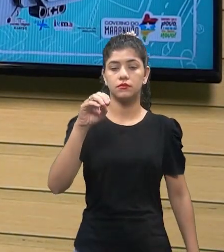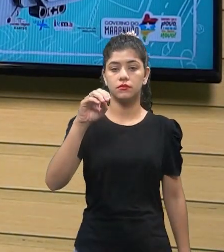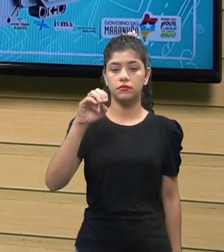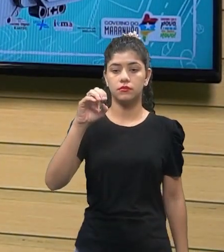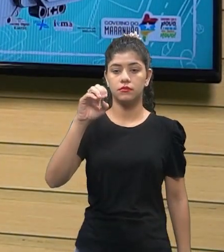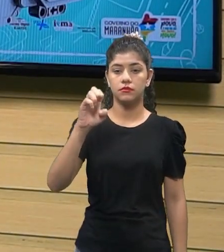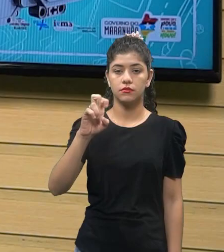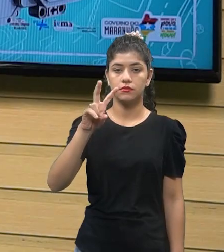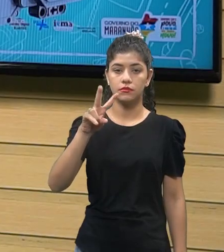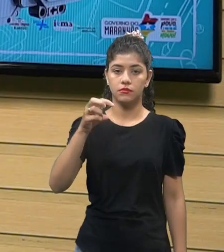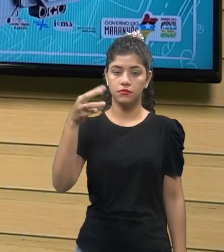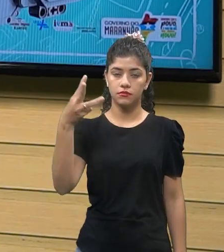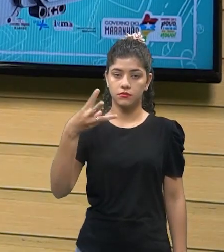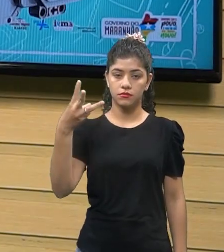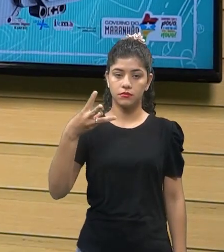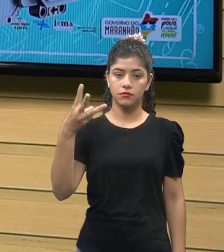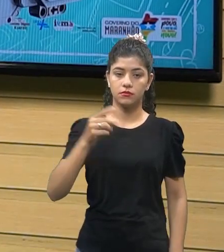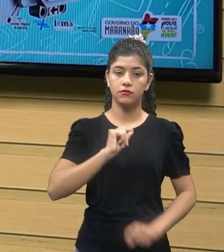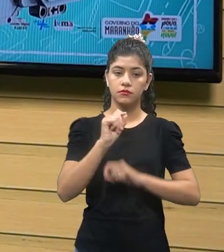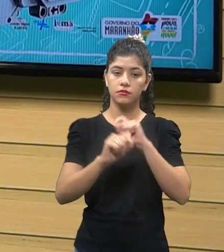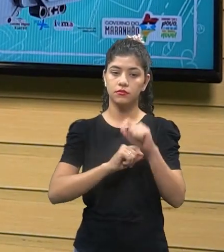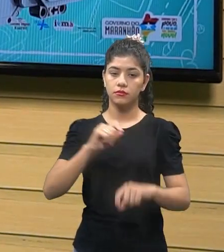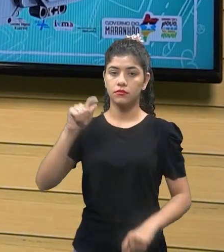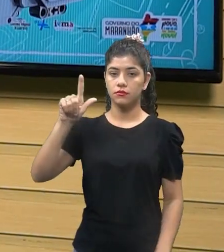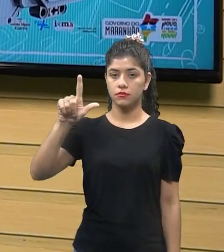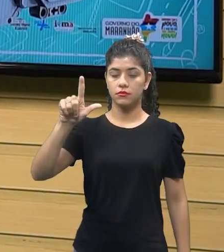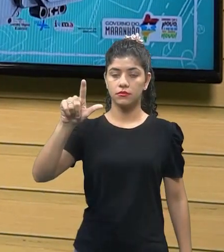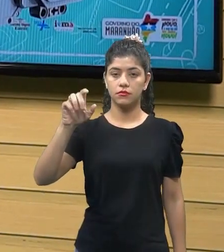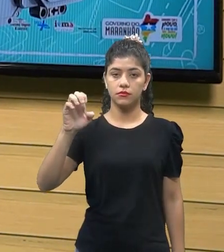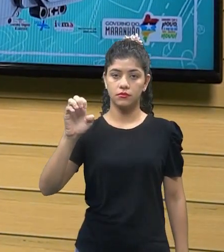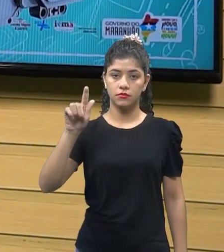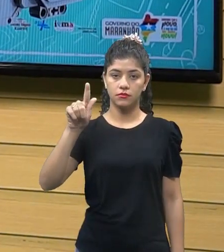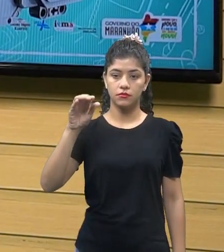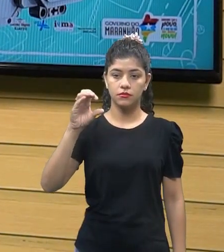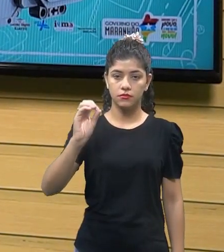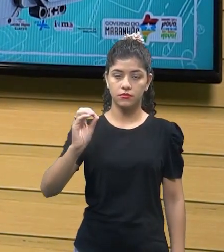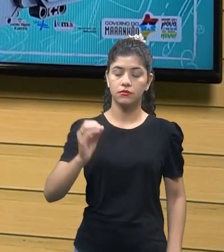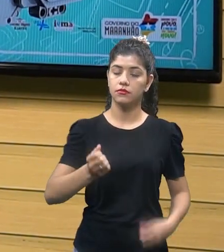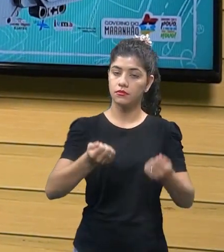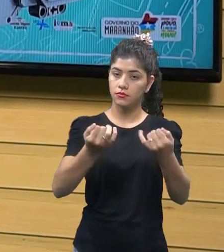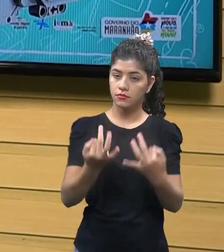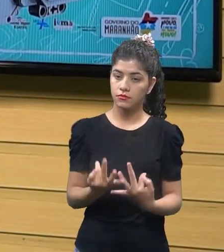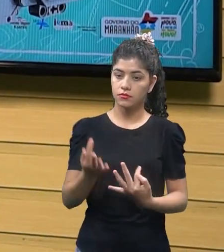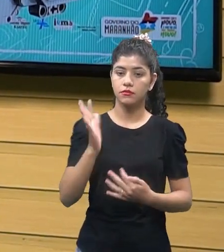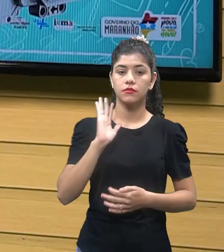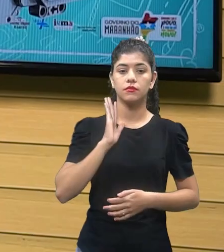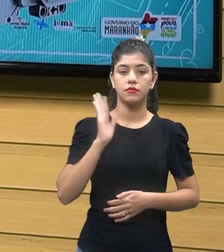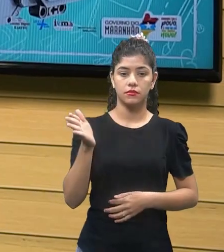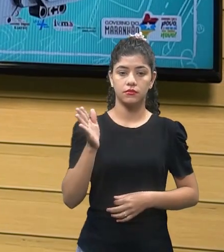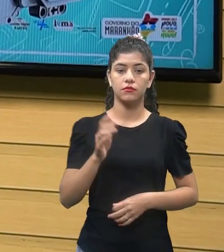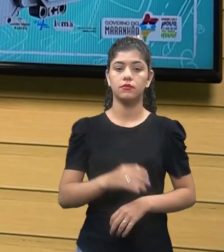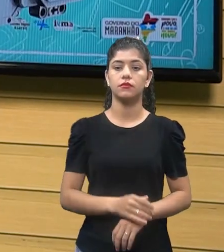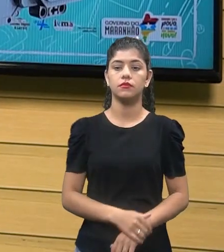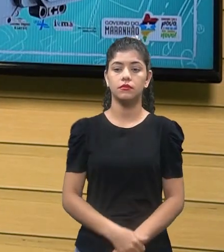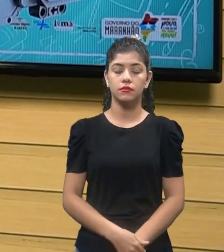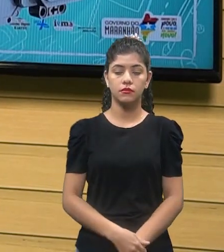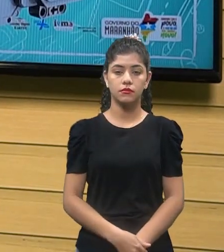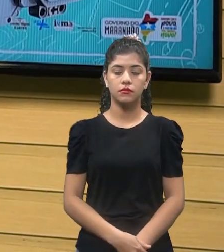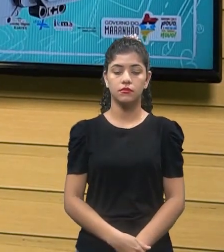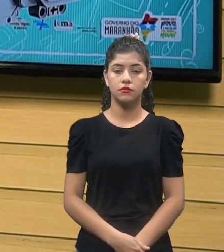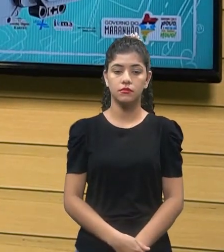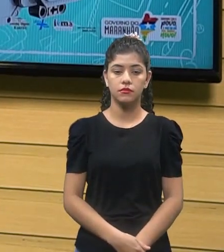ele é um motor do kit Lego Midstore, que a gente já falou aqui sobre esses kits, tá? O kit Lego, a gente já falou,